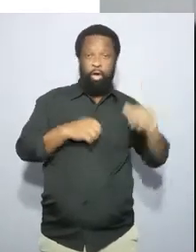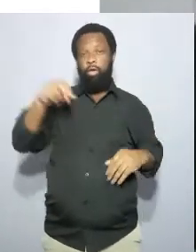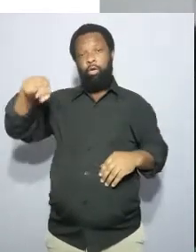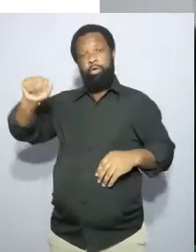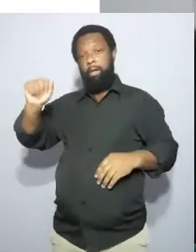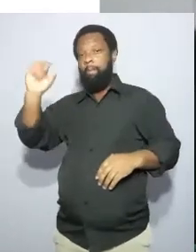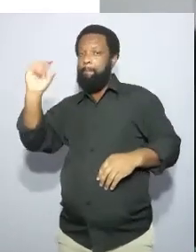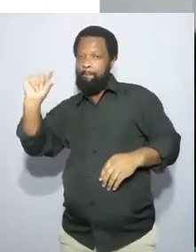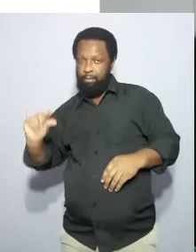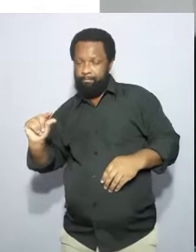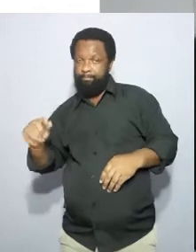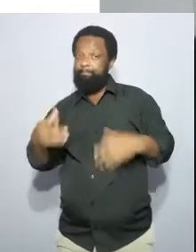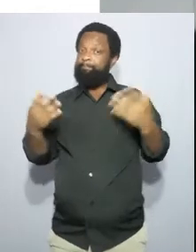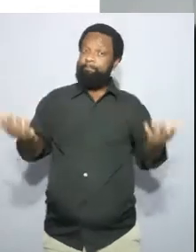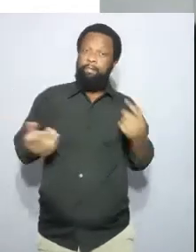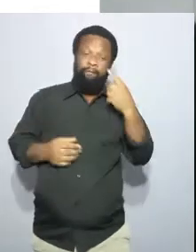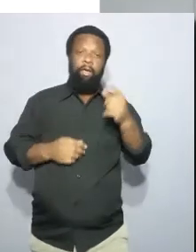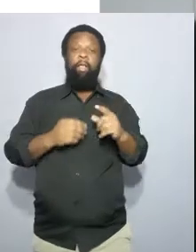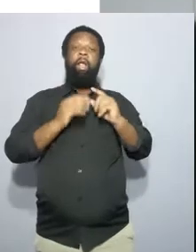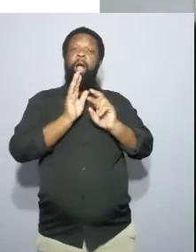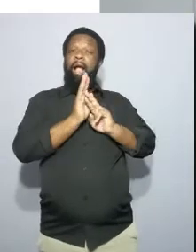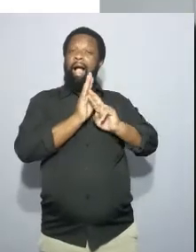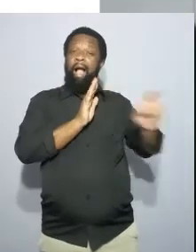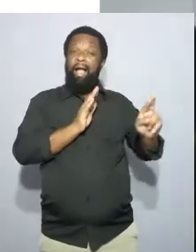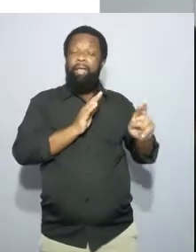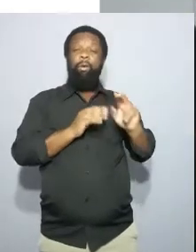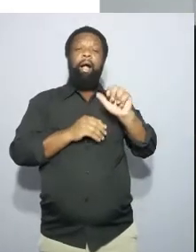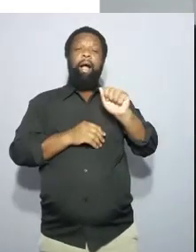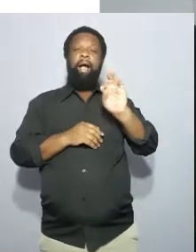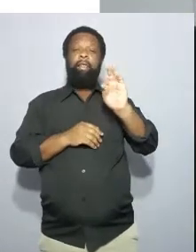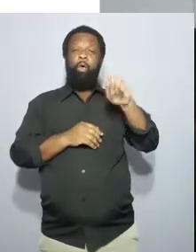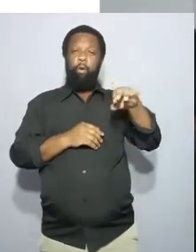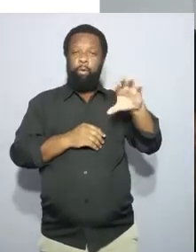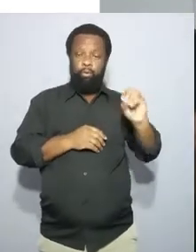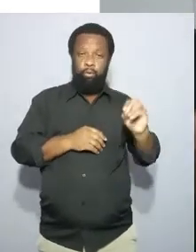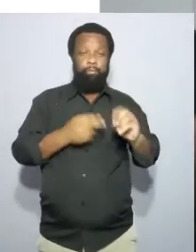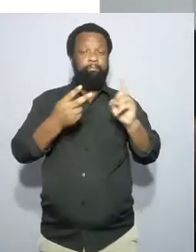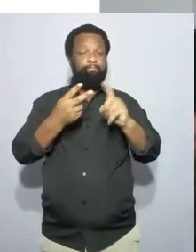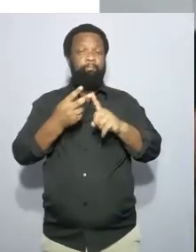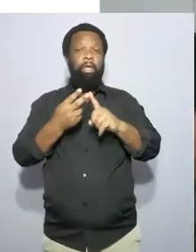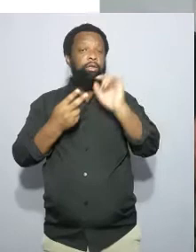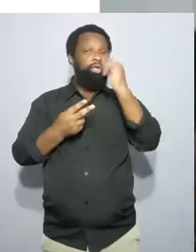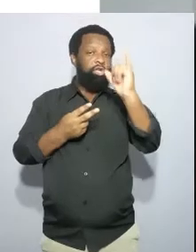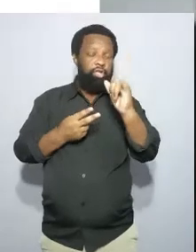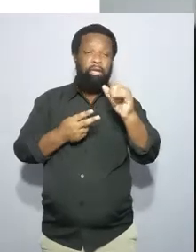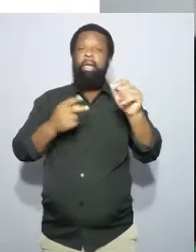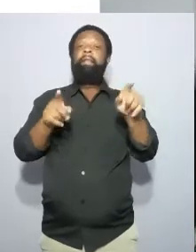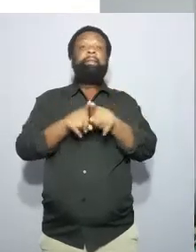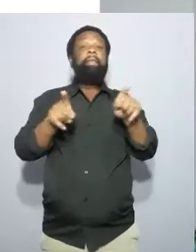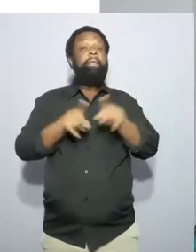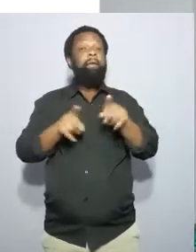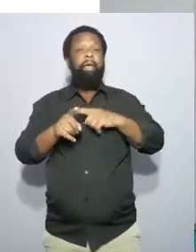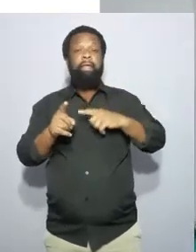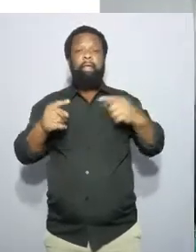vocês podem ver, o raio atômico e a energia de higienização, eles acabam se comportando de formas